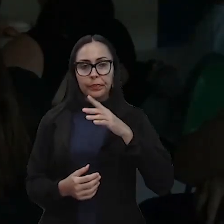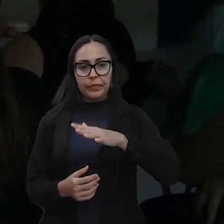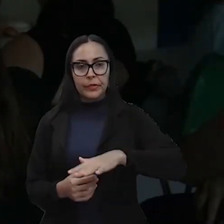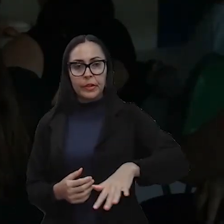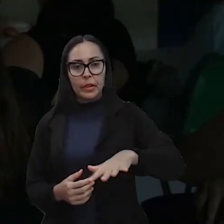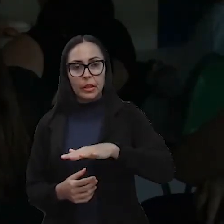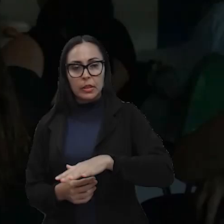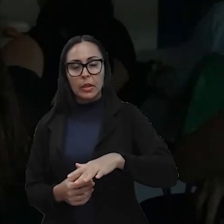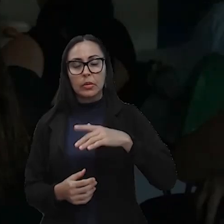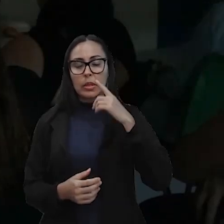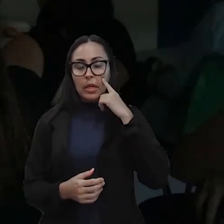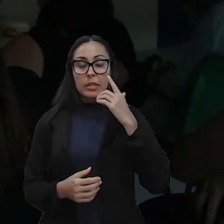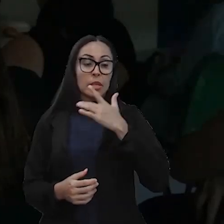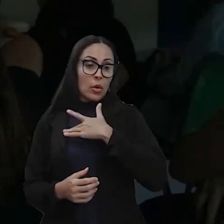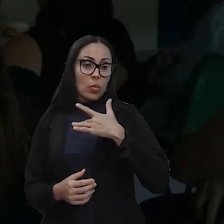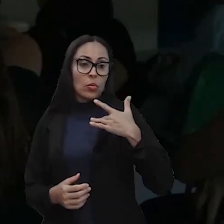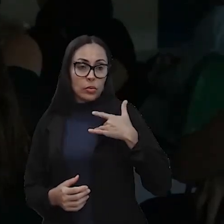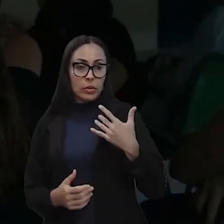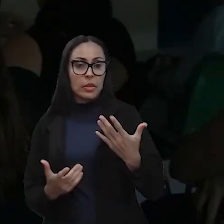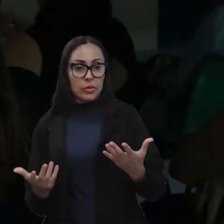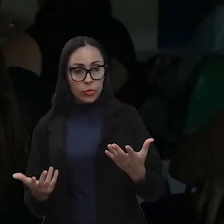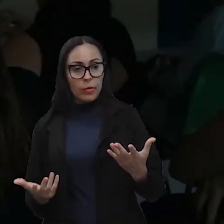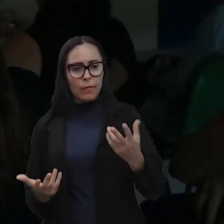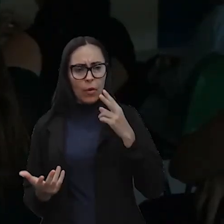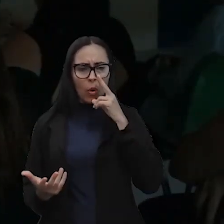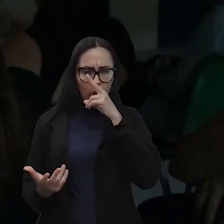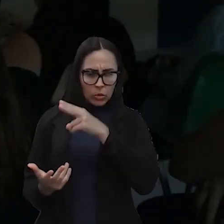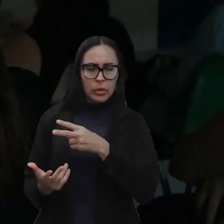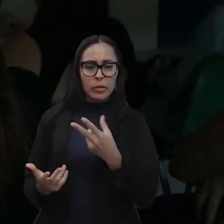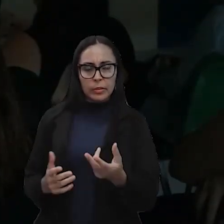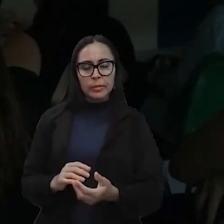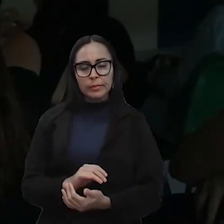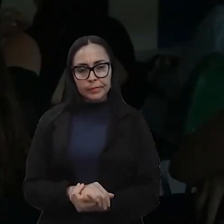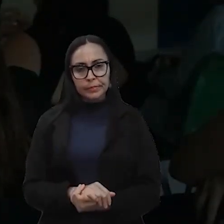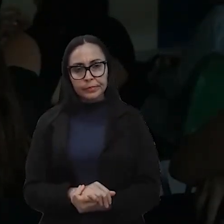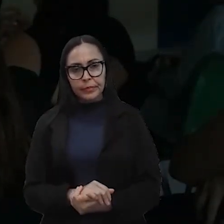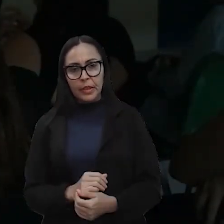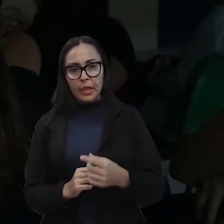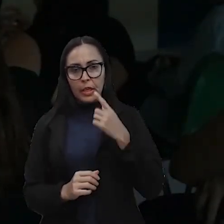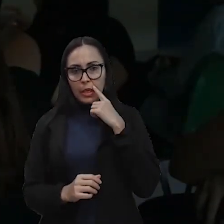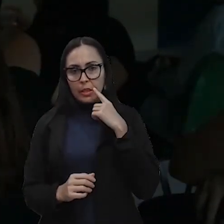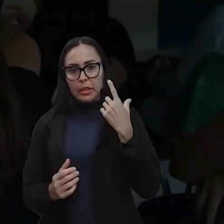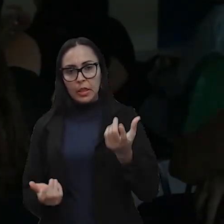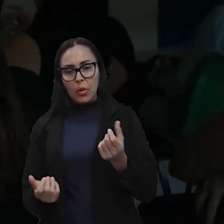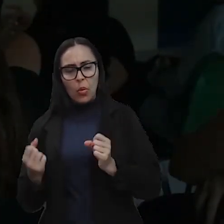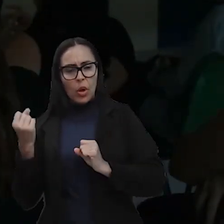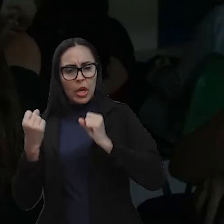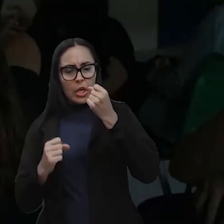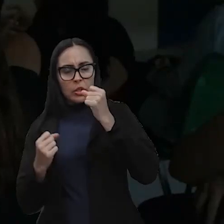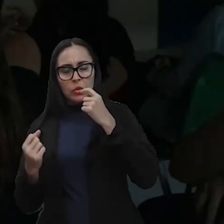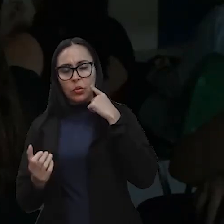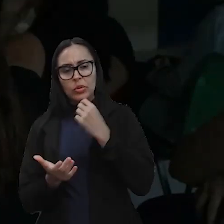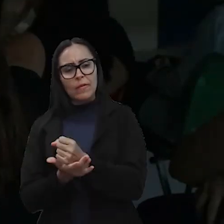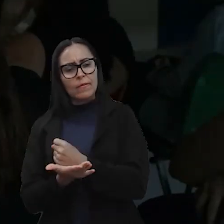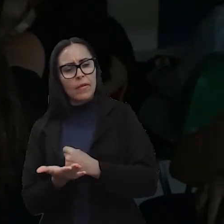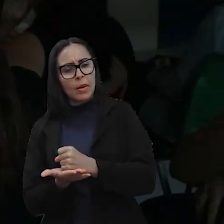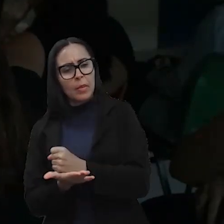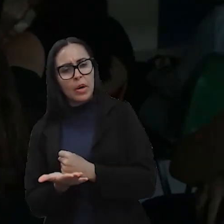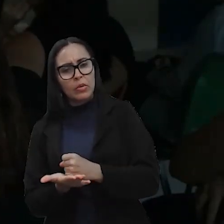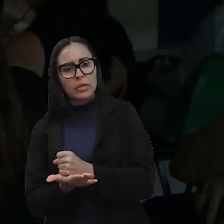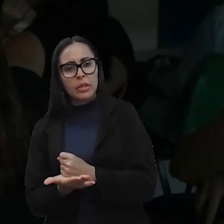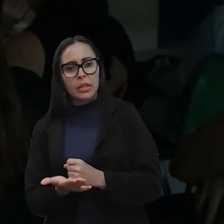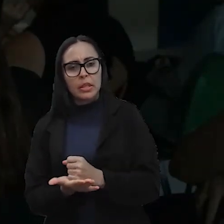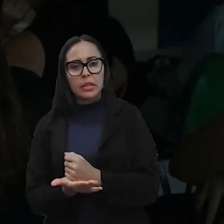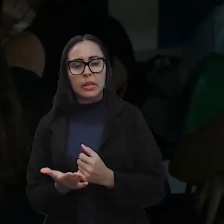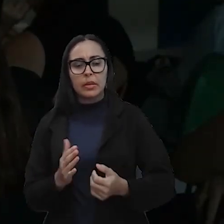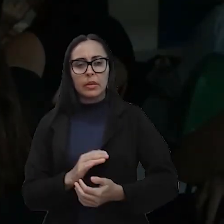saúde, gente, é muito forte, muito forte. Indústria farmacêutica, indústria de leite artificial para bebês. E existe